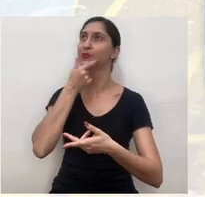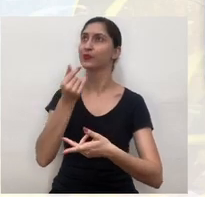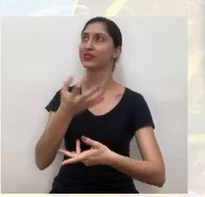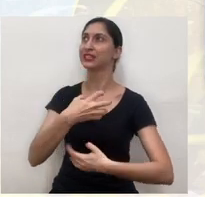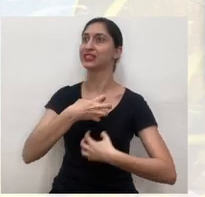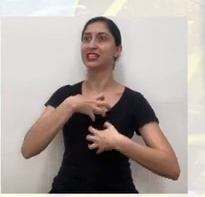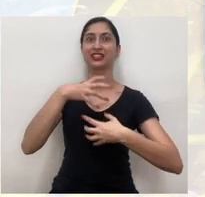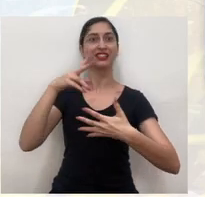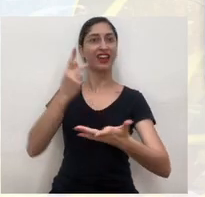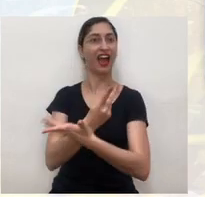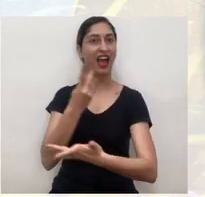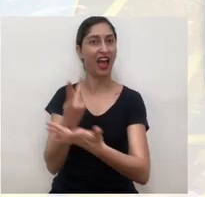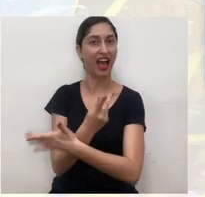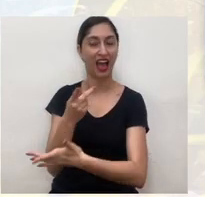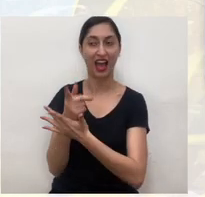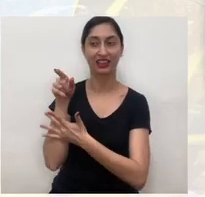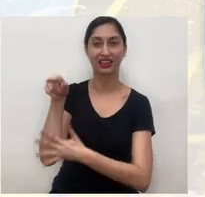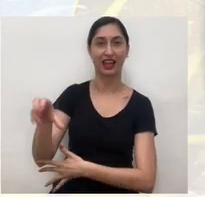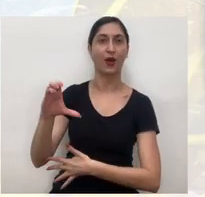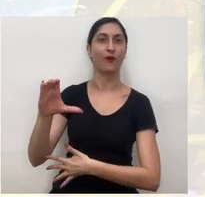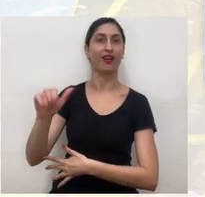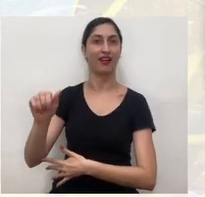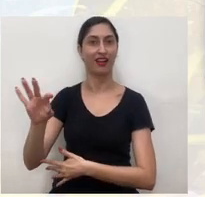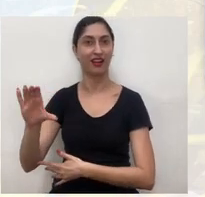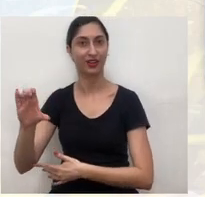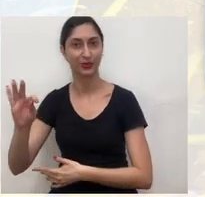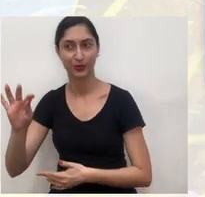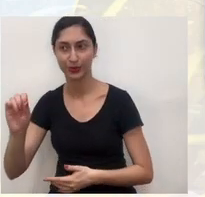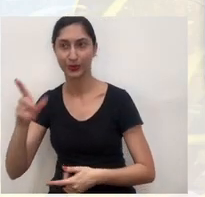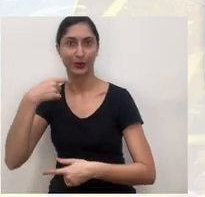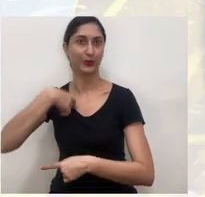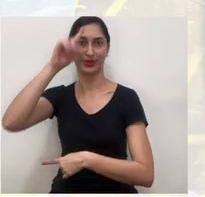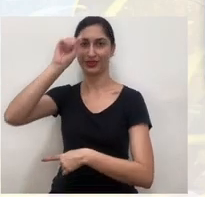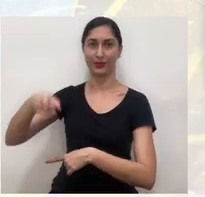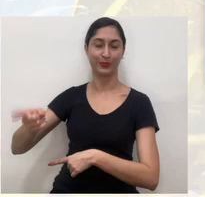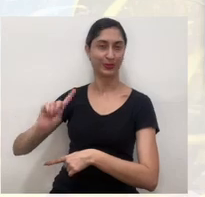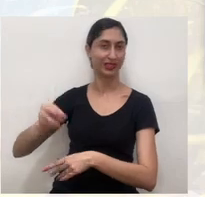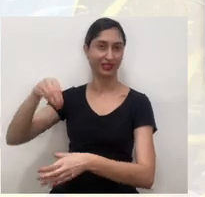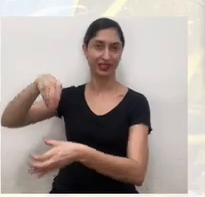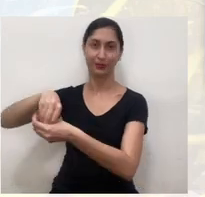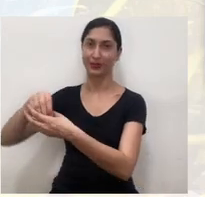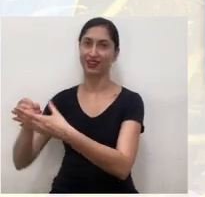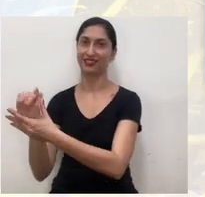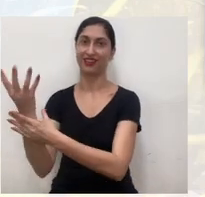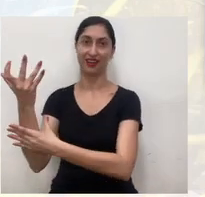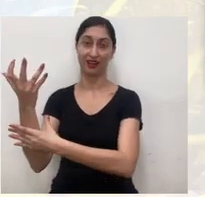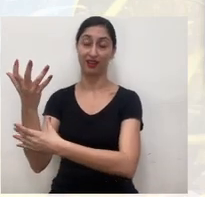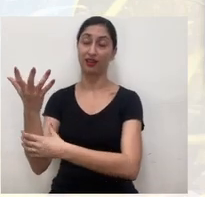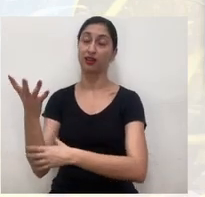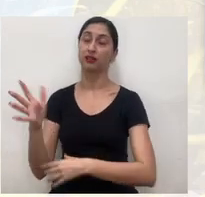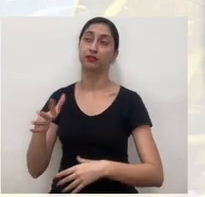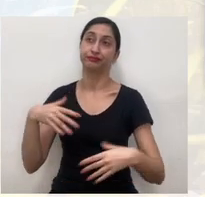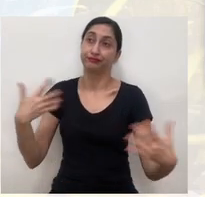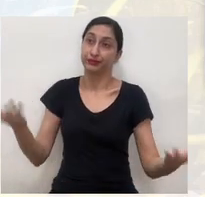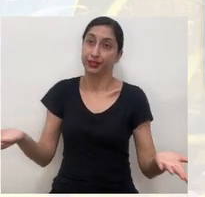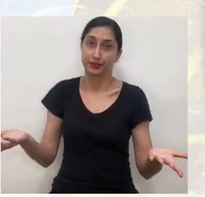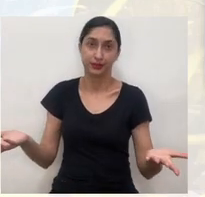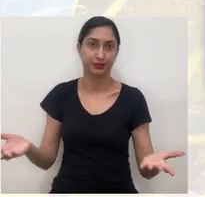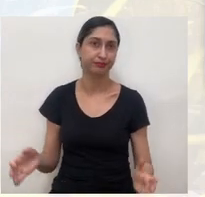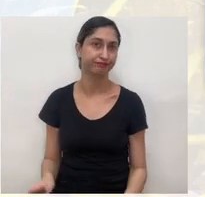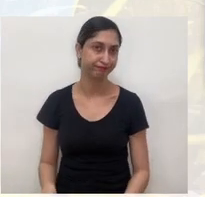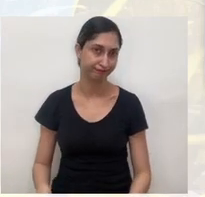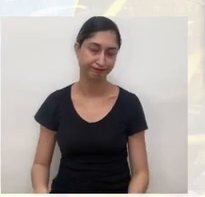dele, entendeu? E é fácil você diagnosticar isso hoje. Agora, como o Pedro não foi